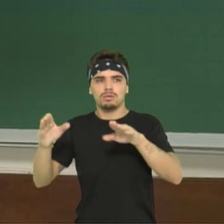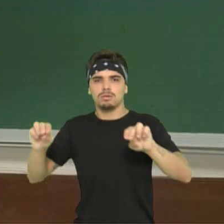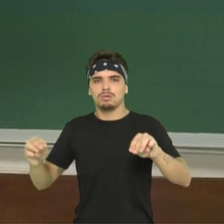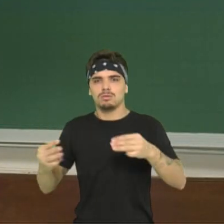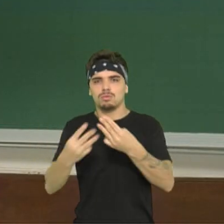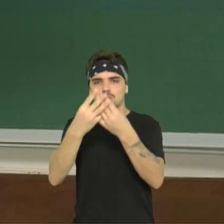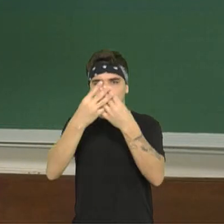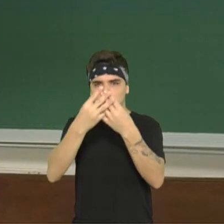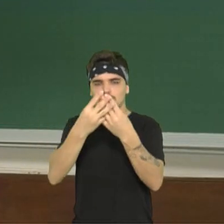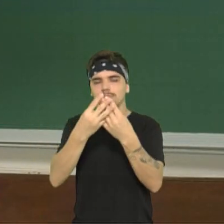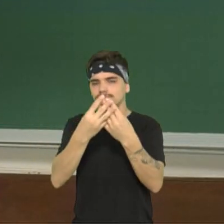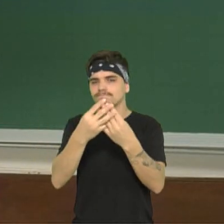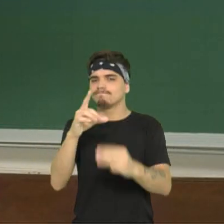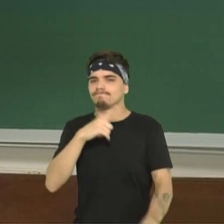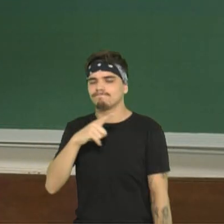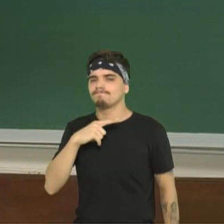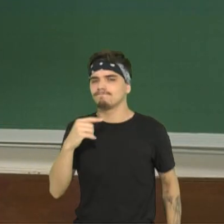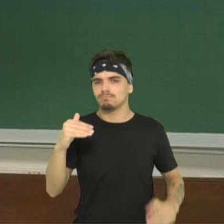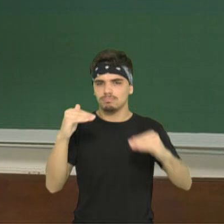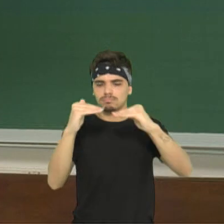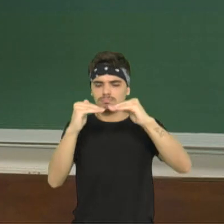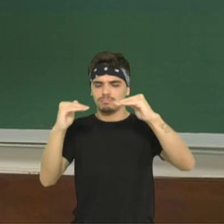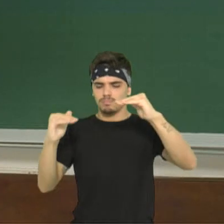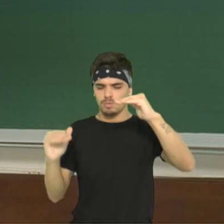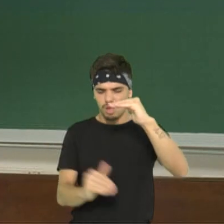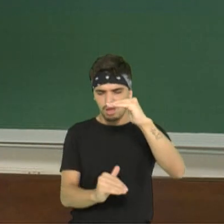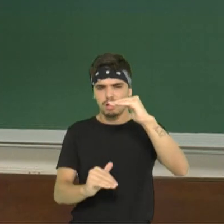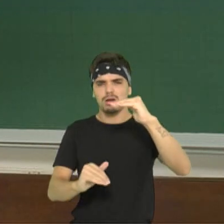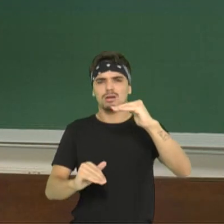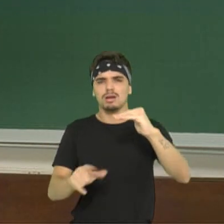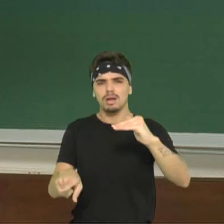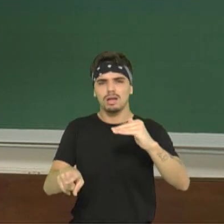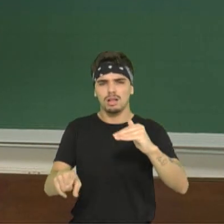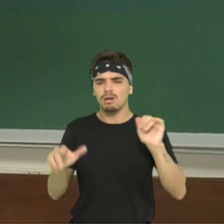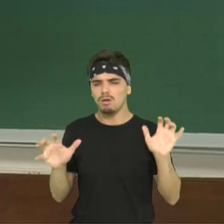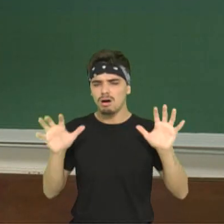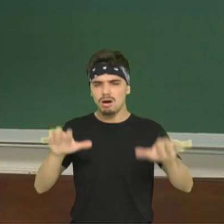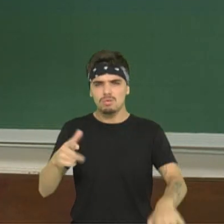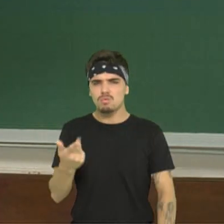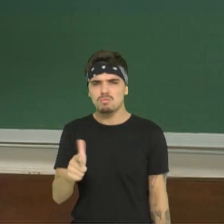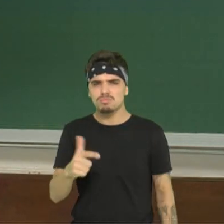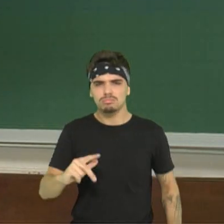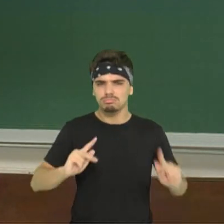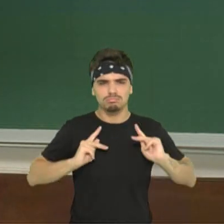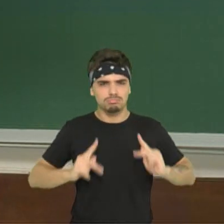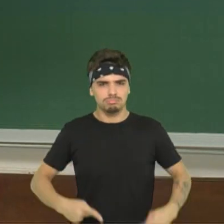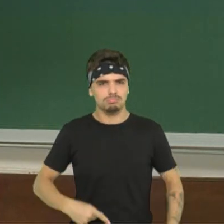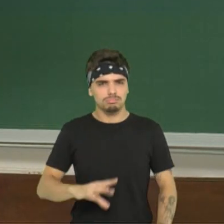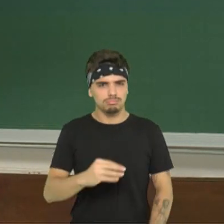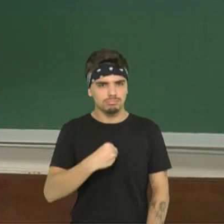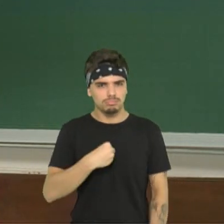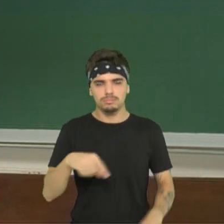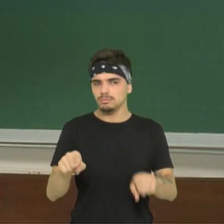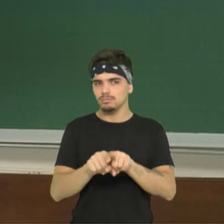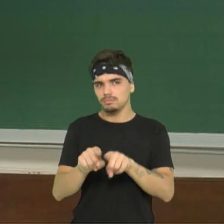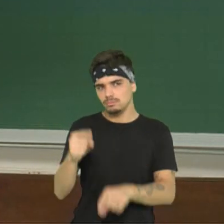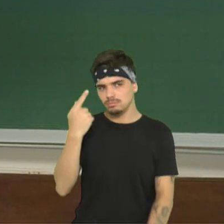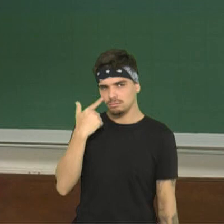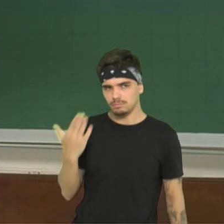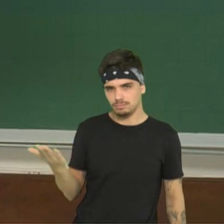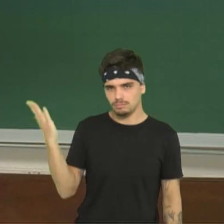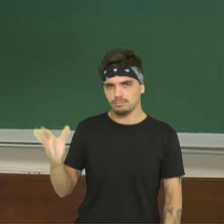judeu era retratado como uma espécie de monstro, como se ele não tivesse humanidade. Aqui ao lado também imagens de